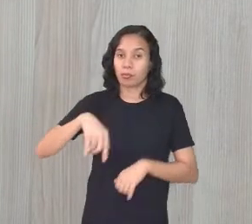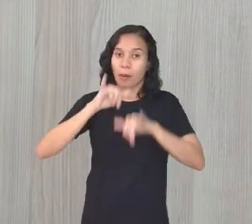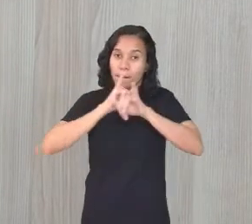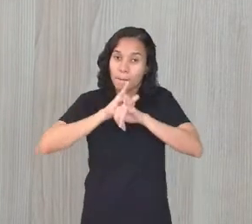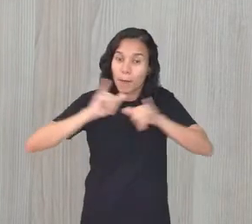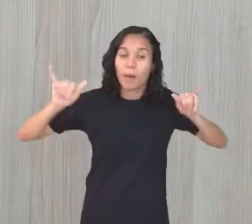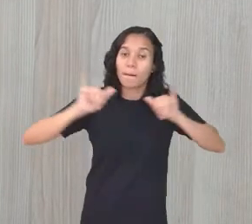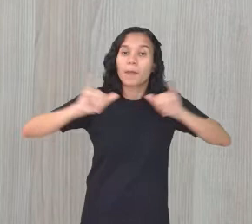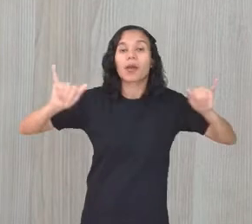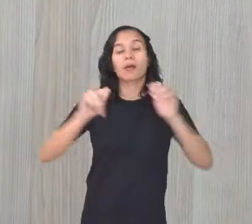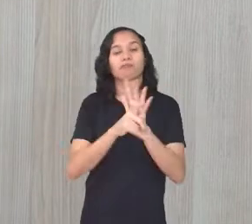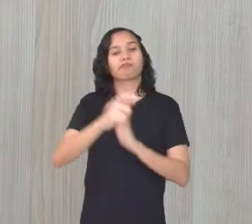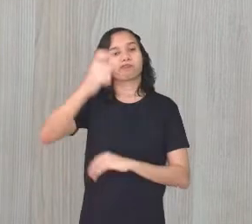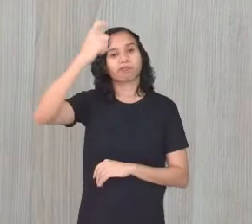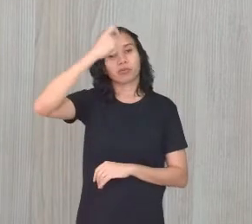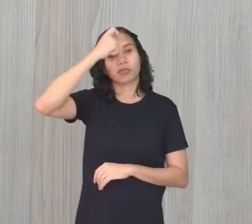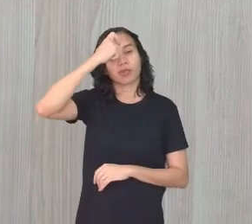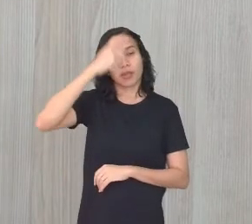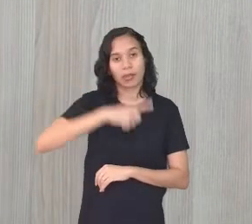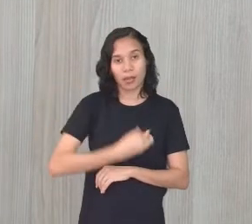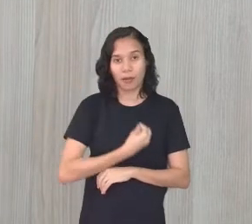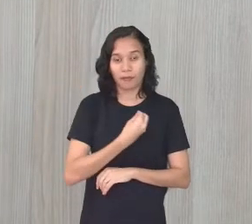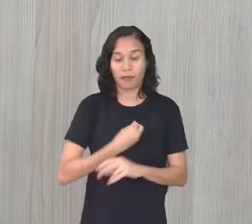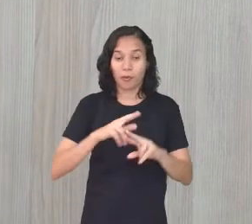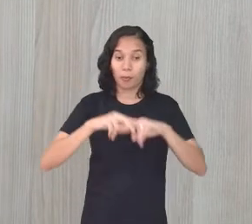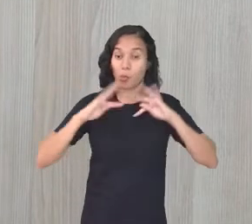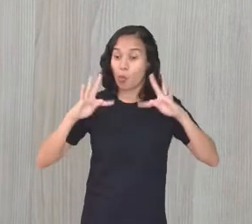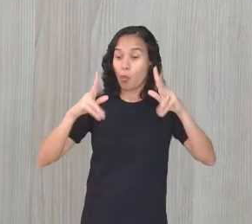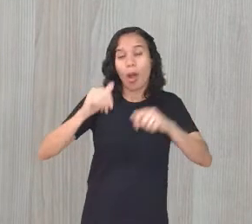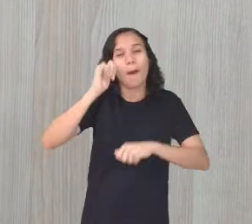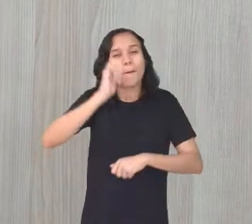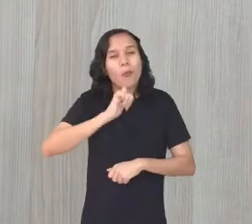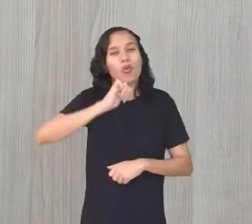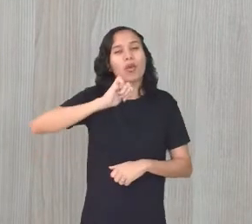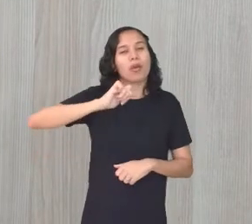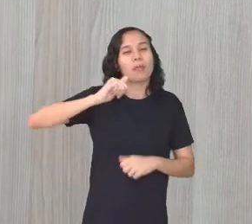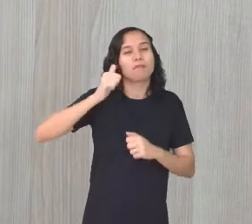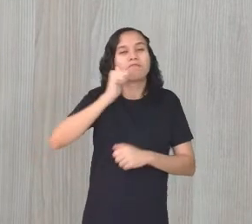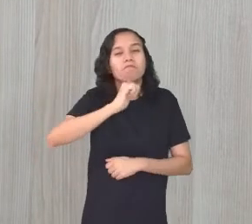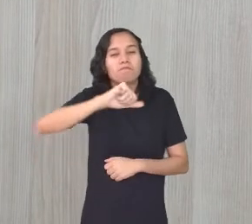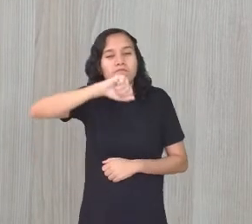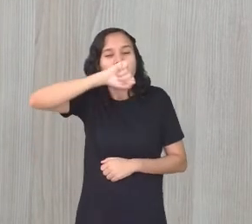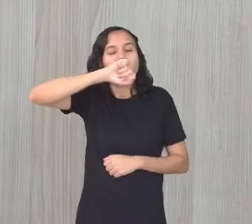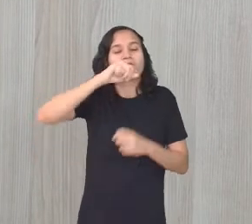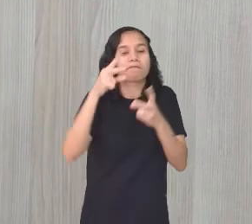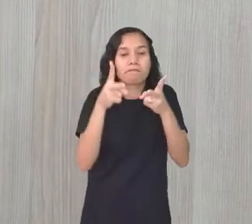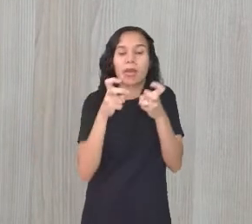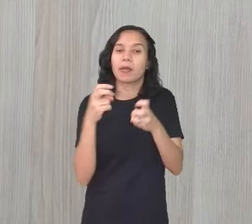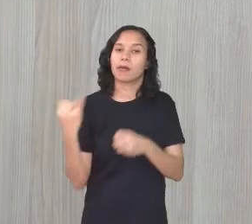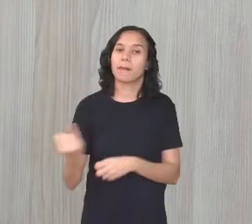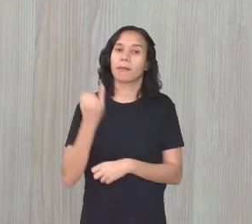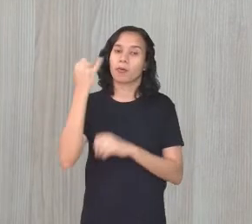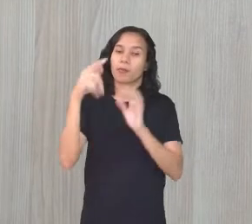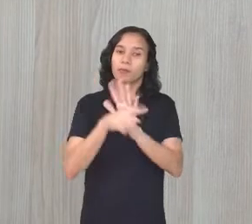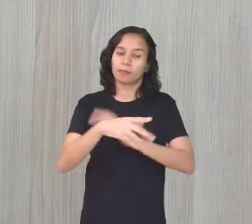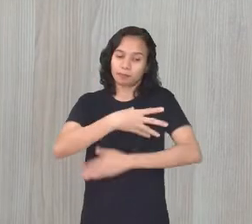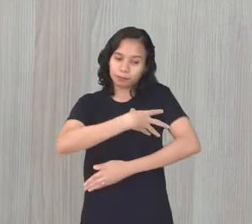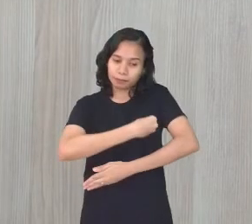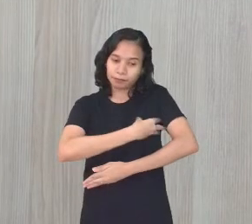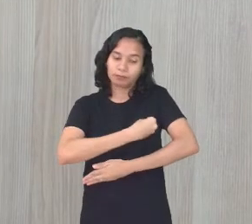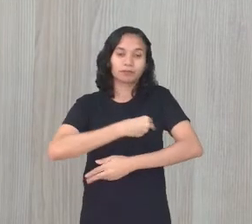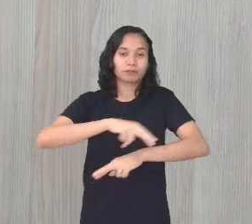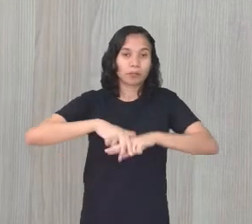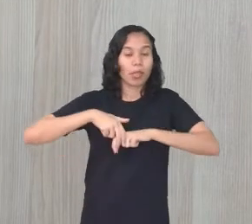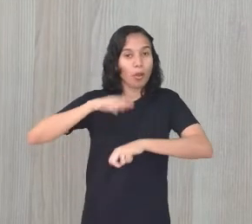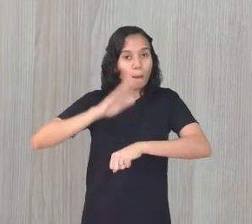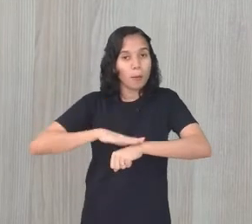de conscientização. Então, para que todas as mães percebam a importância do leite materno. E no momento da